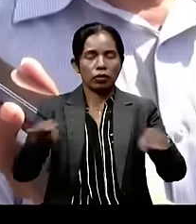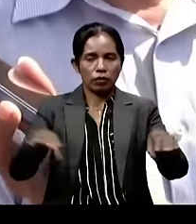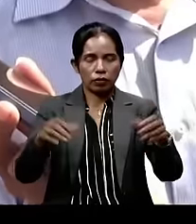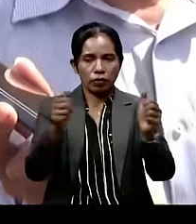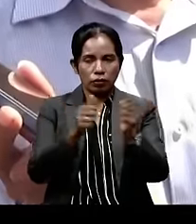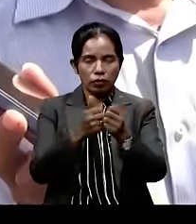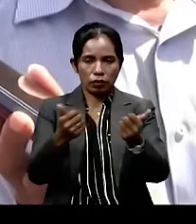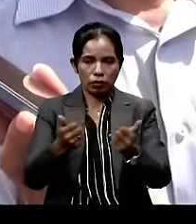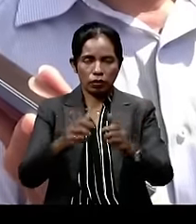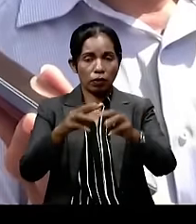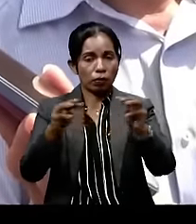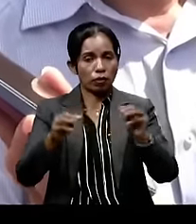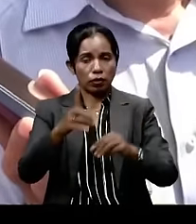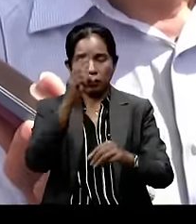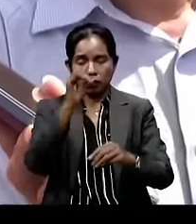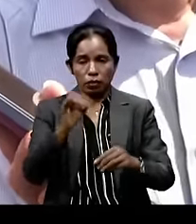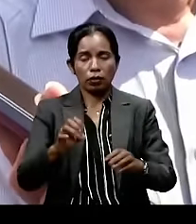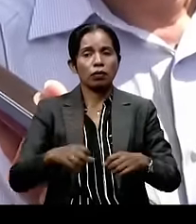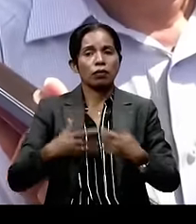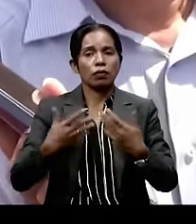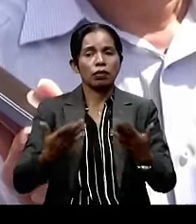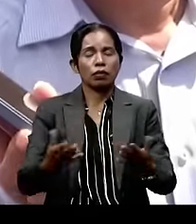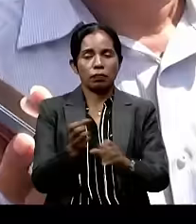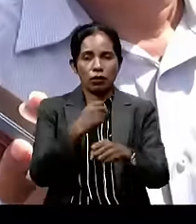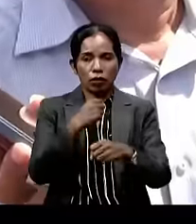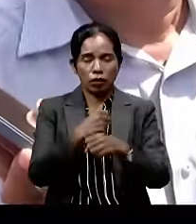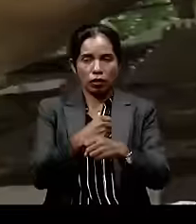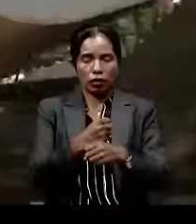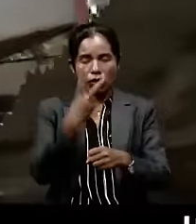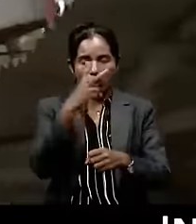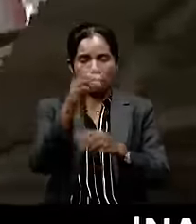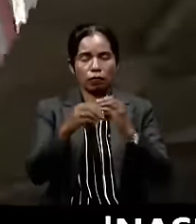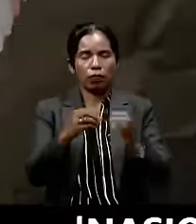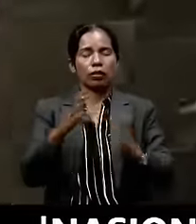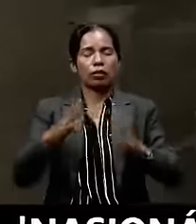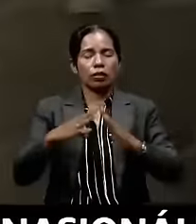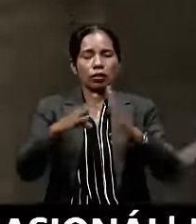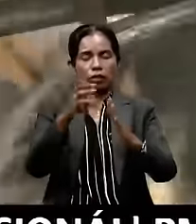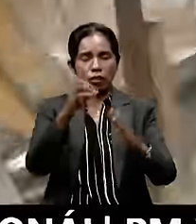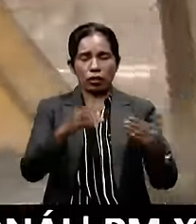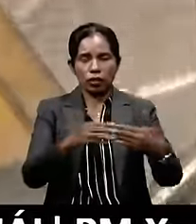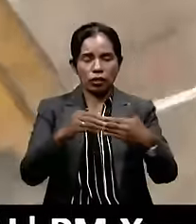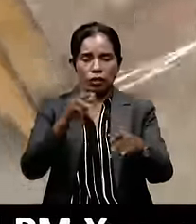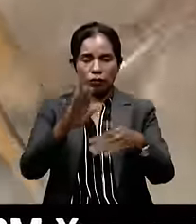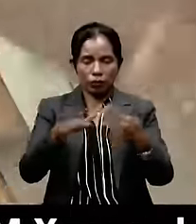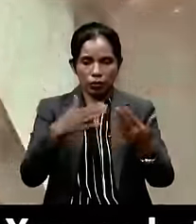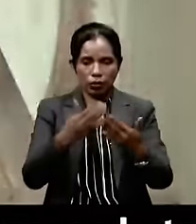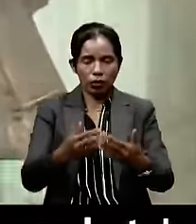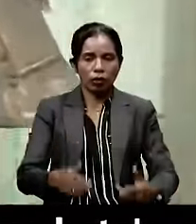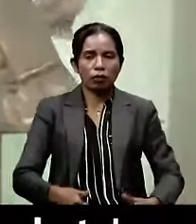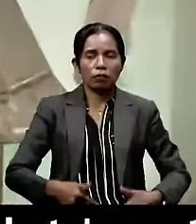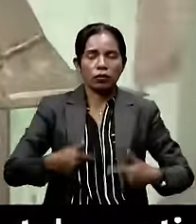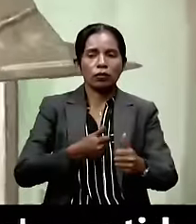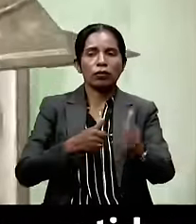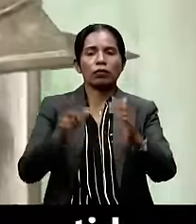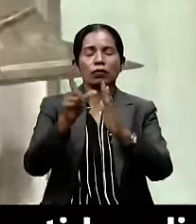com a autoridade município Dili atu insa bele halo tratamento ba cidade Dili liusi organiza cidadão sira atu moristuir lei